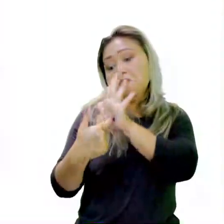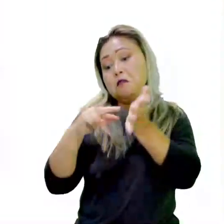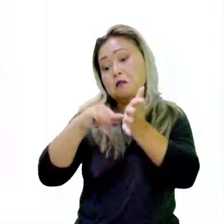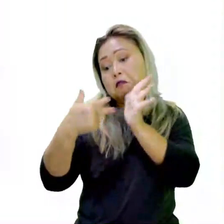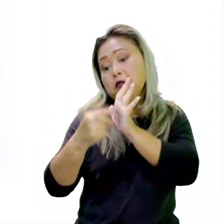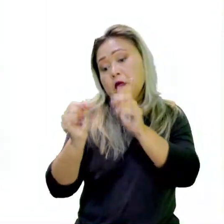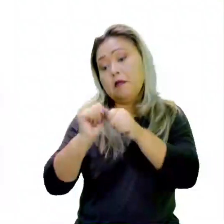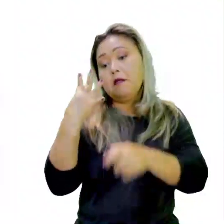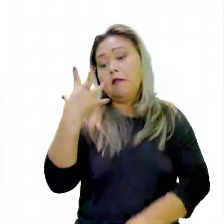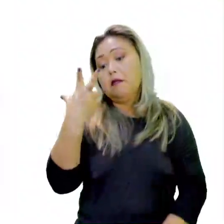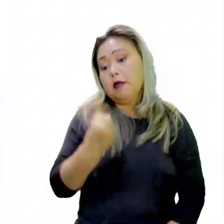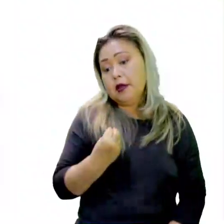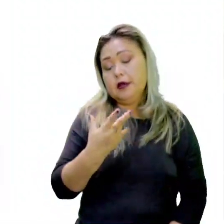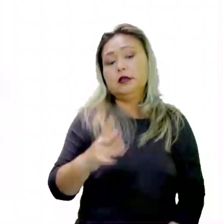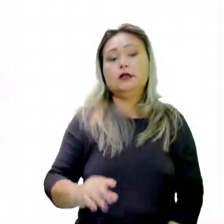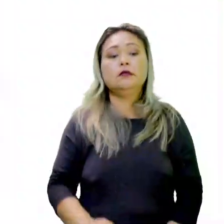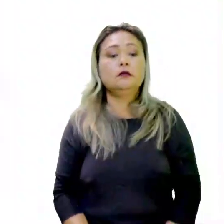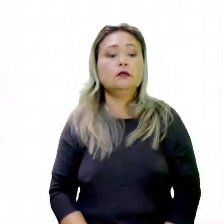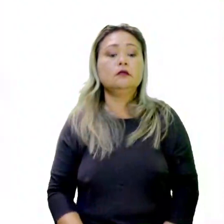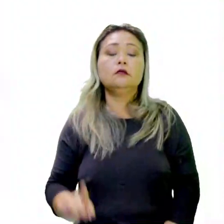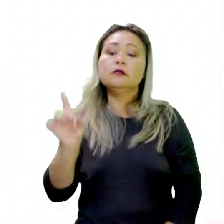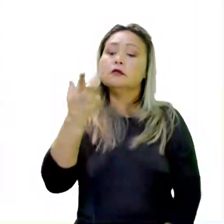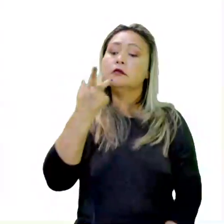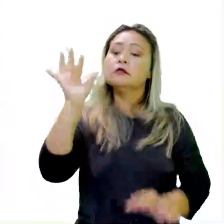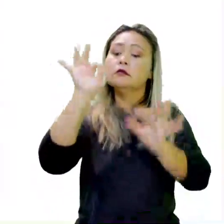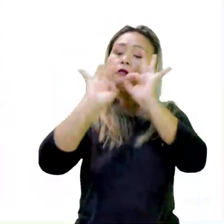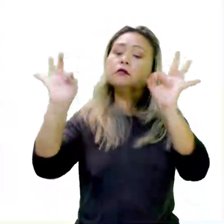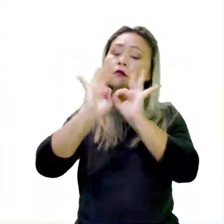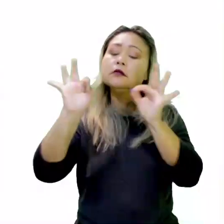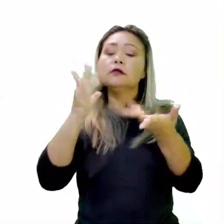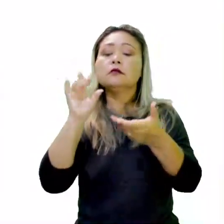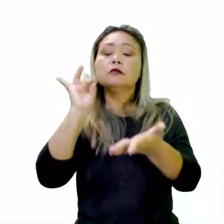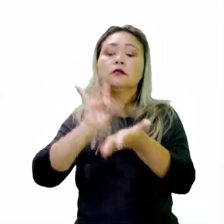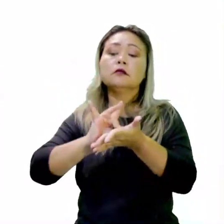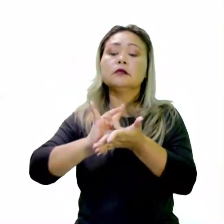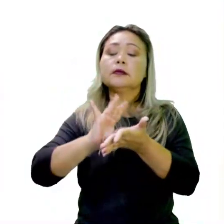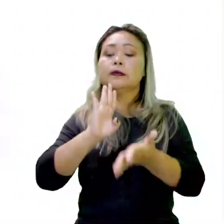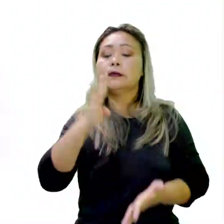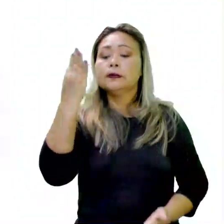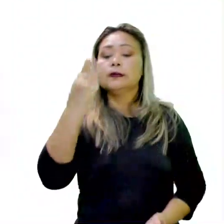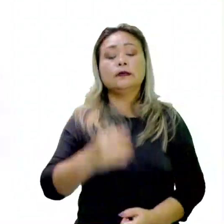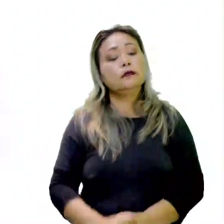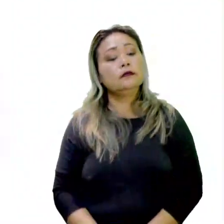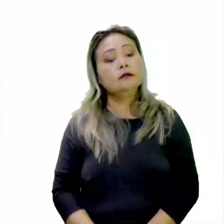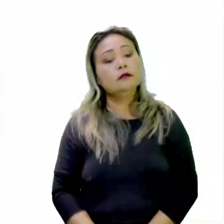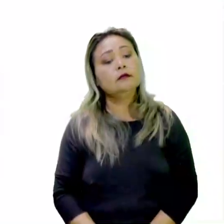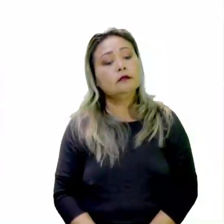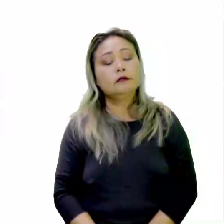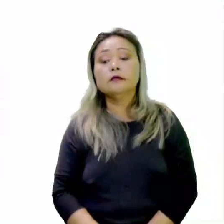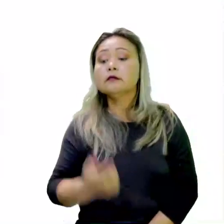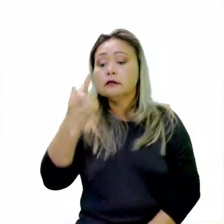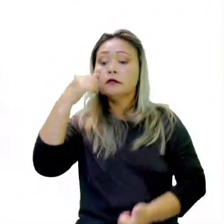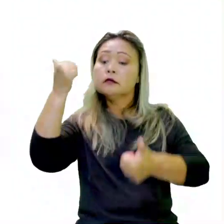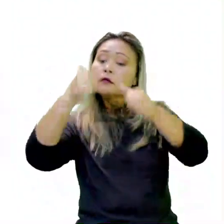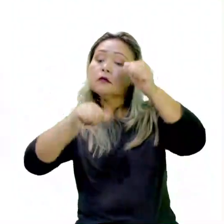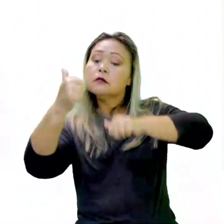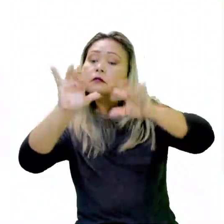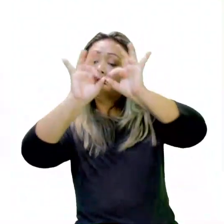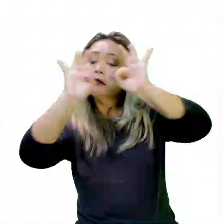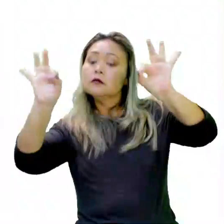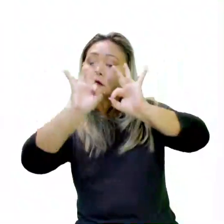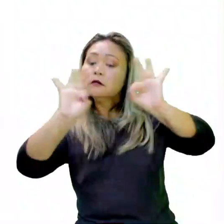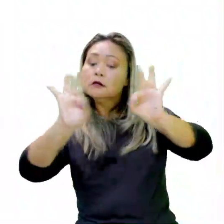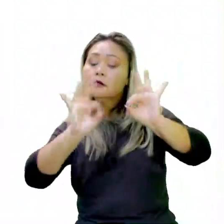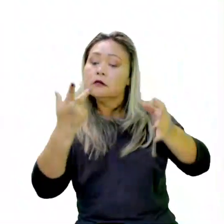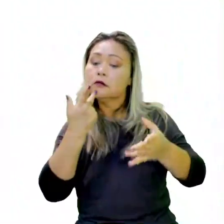né? Essa dissertativa que eu disse aqui, é verdadeiro ou falso, pessoal? Então, vocês precisam analisar diante do que